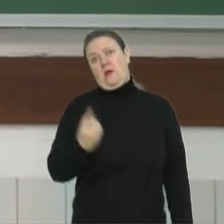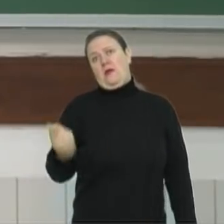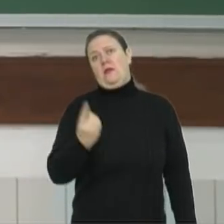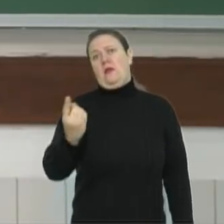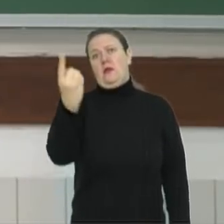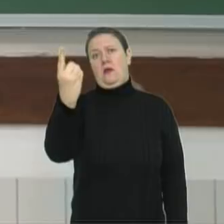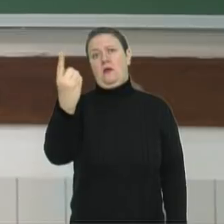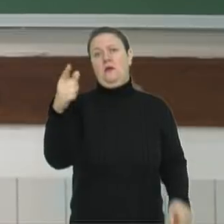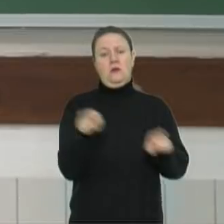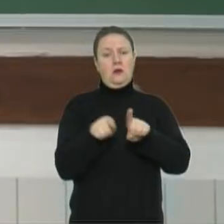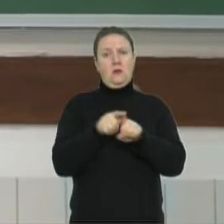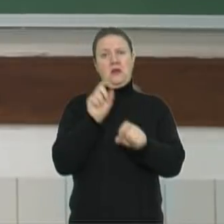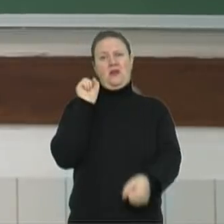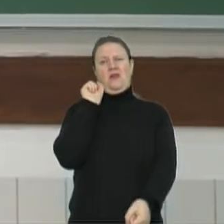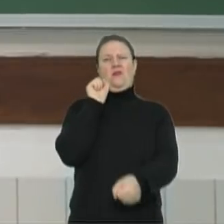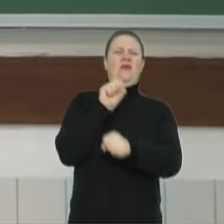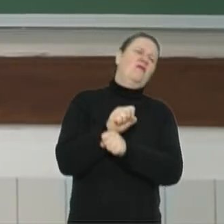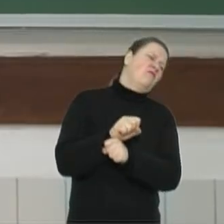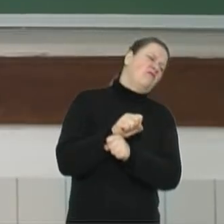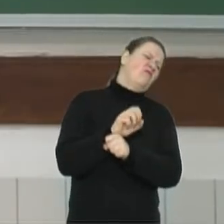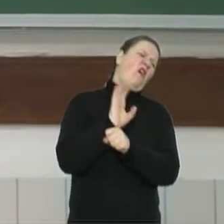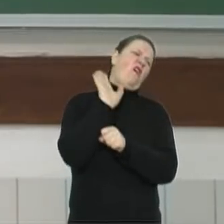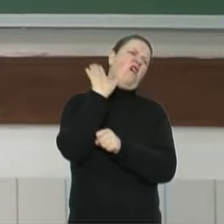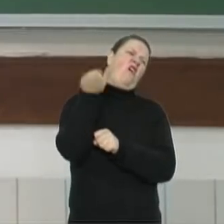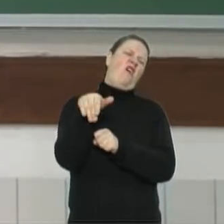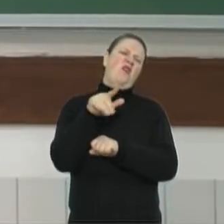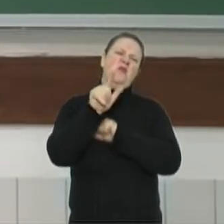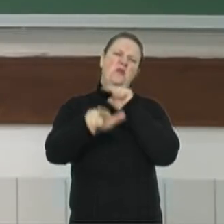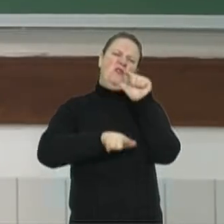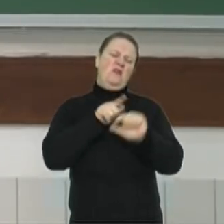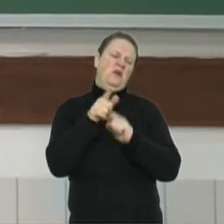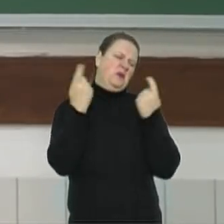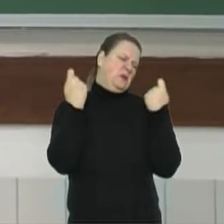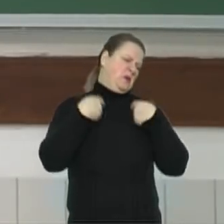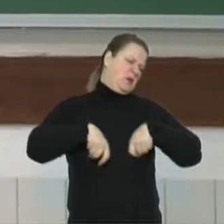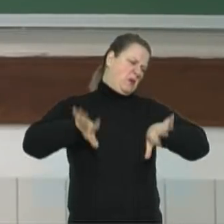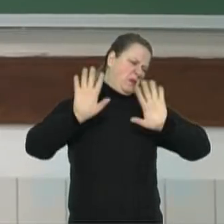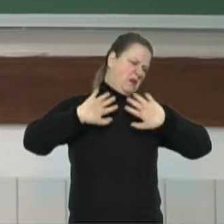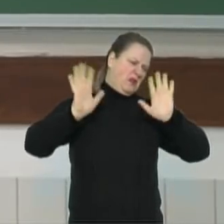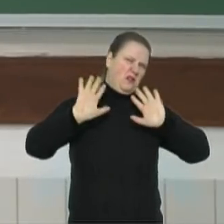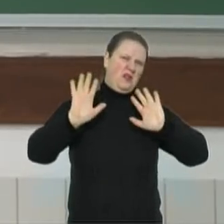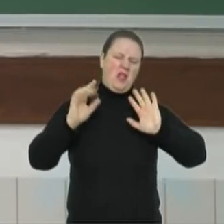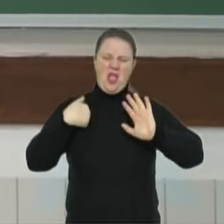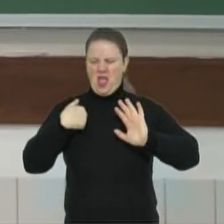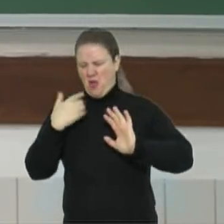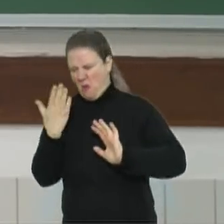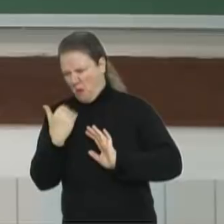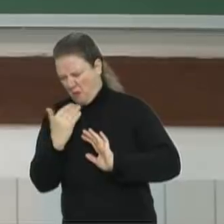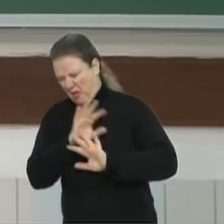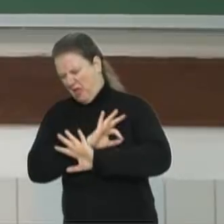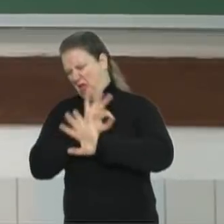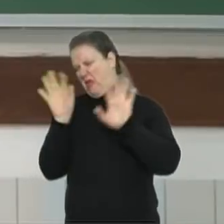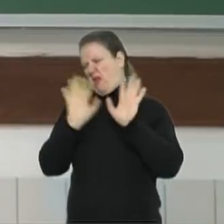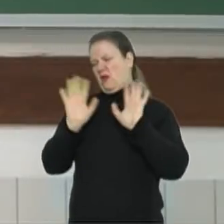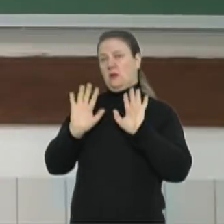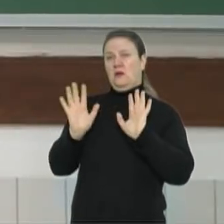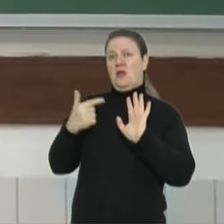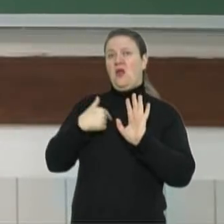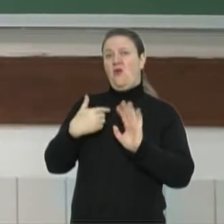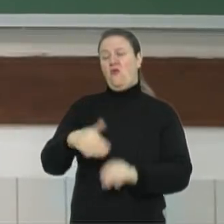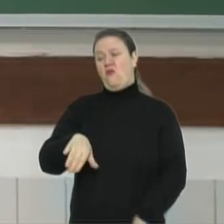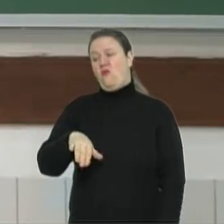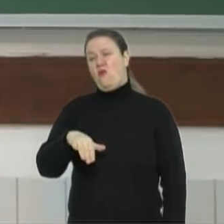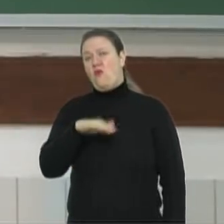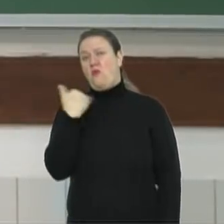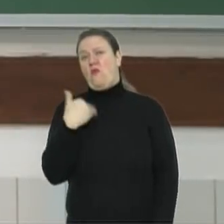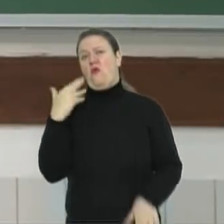iríamos ficar parados. Porque por que eu vou ir trabalhar para ter o que comer se eu sou imortal e não vou morrer? Por que eu vou buscar o conhecimento?